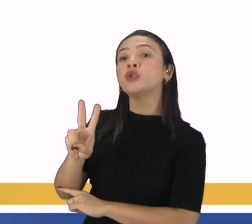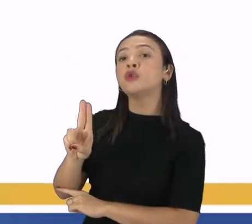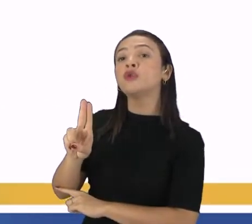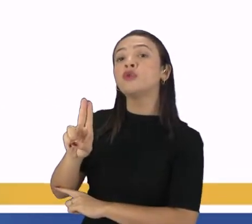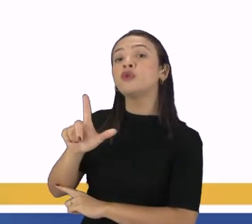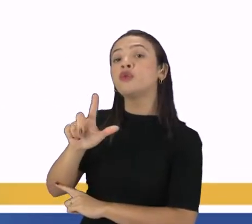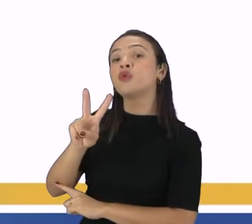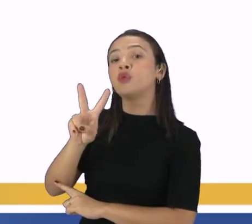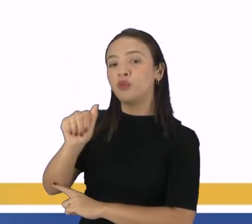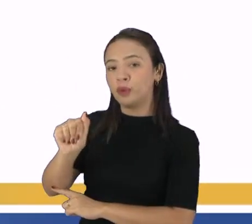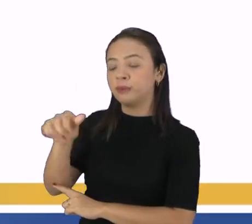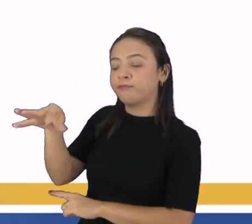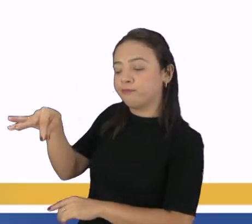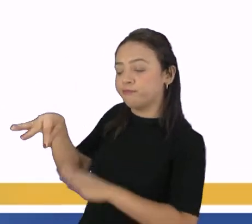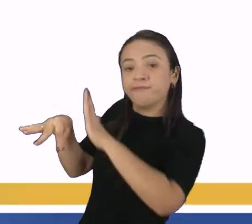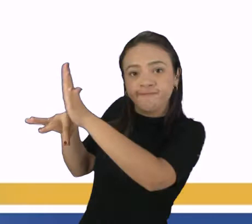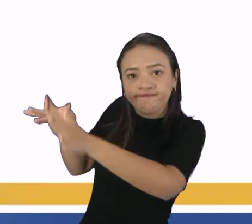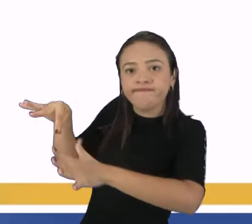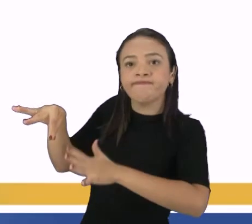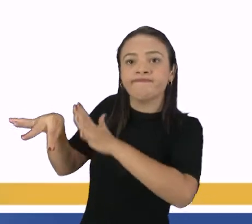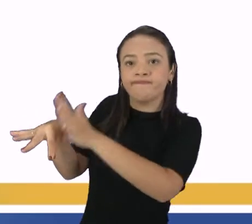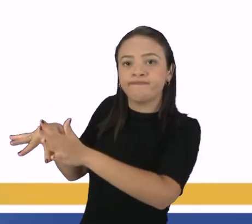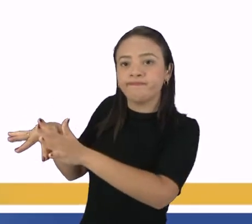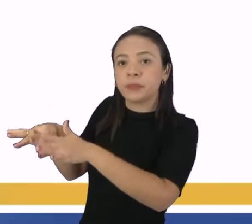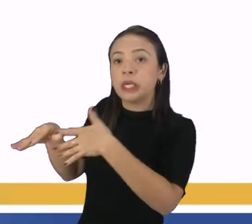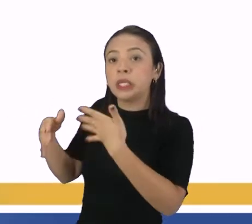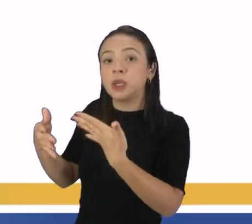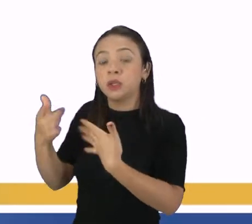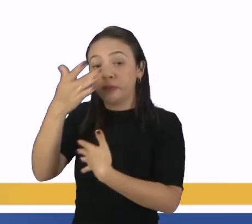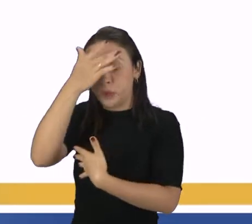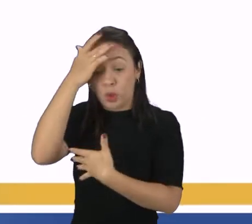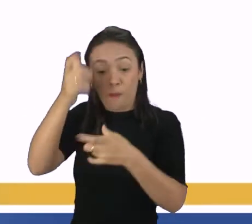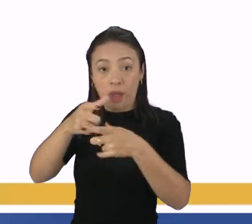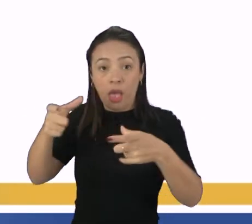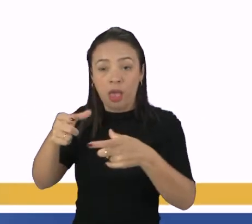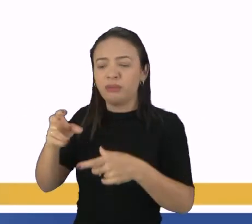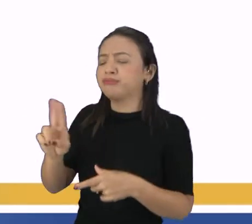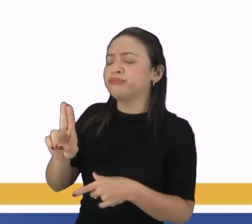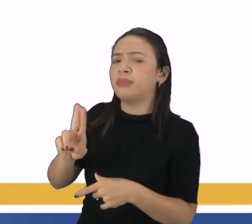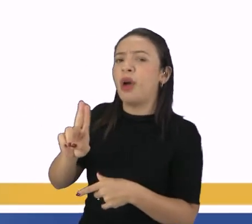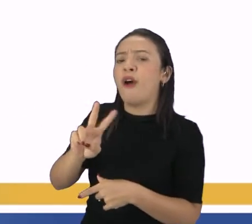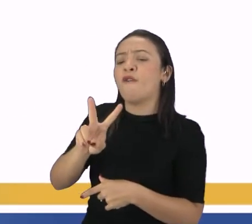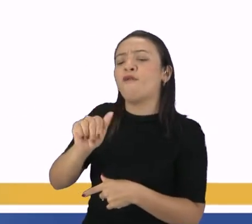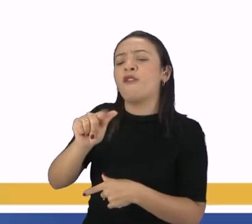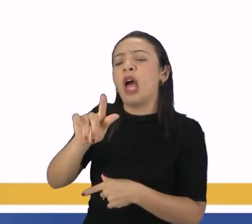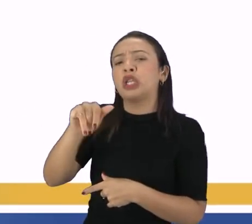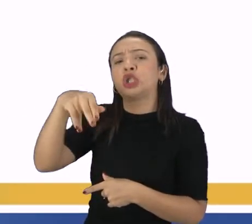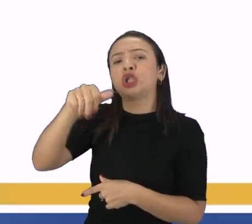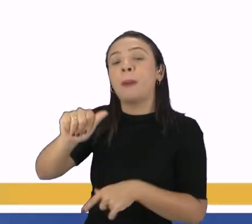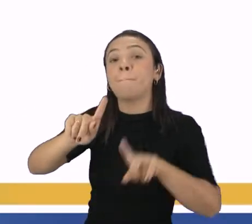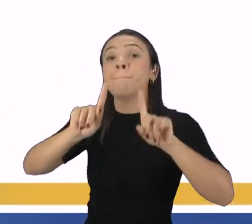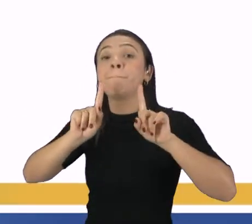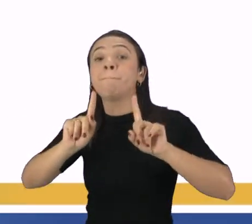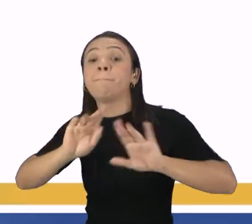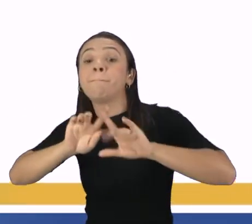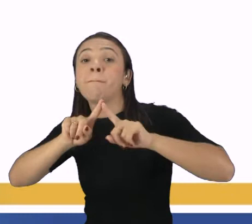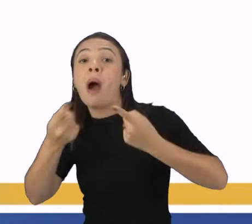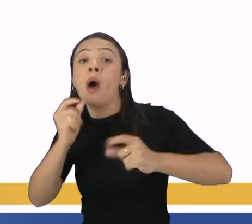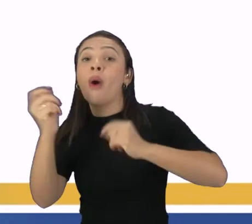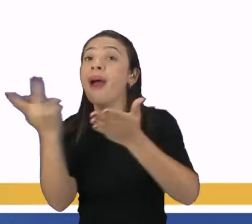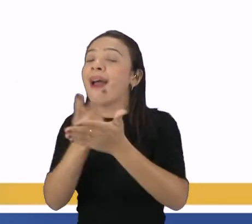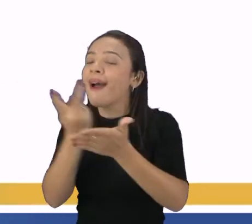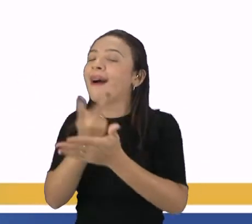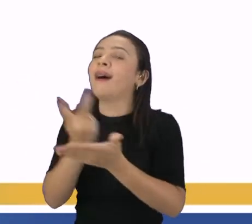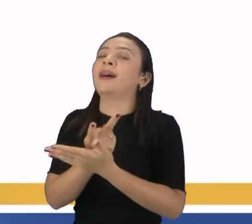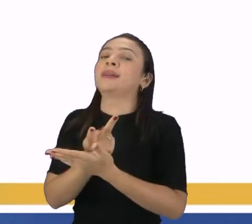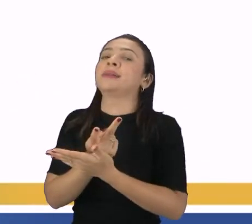vulva, tá? Vulva. As pessoas, as pessoas em geral costumam chamar essa parte externa de vagina, tá? Quando vagina já é